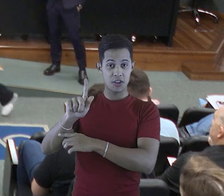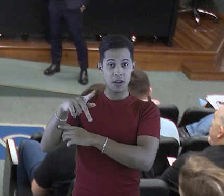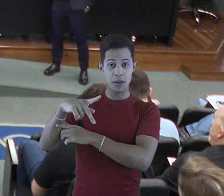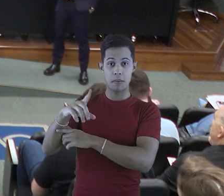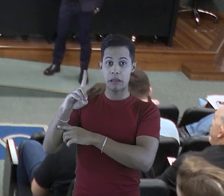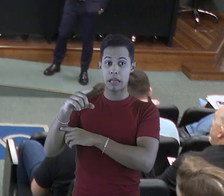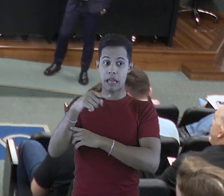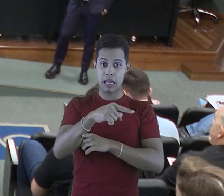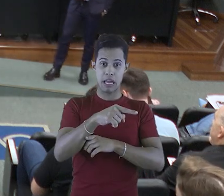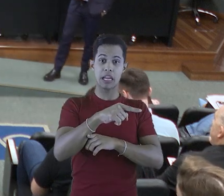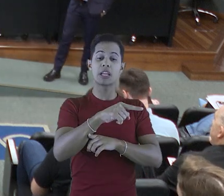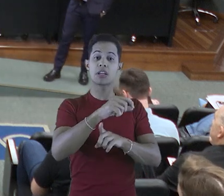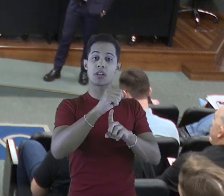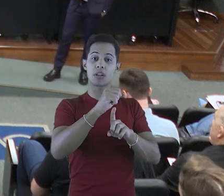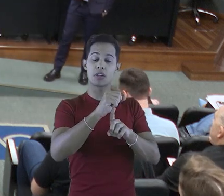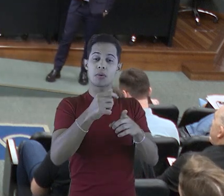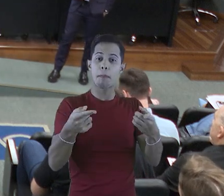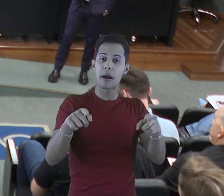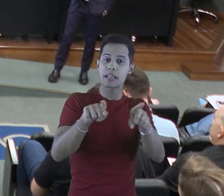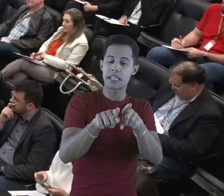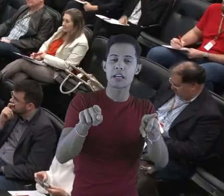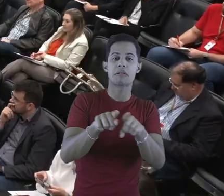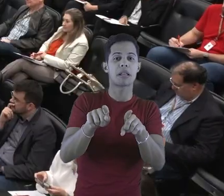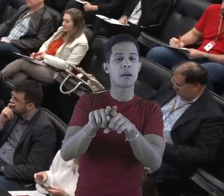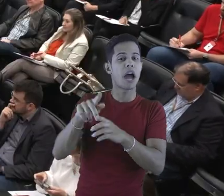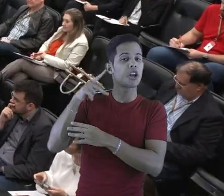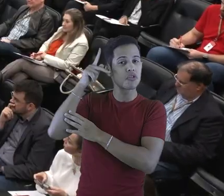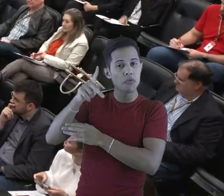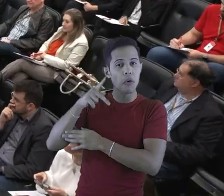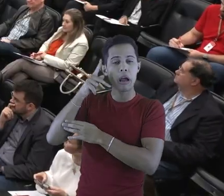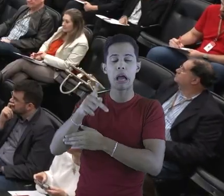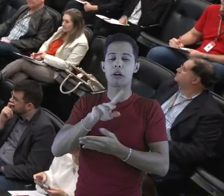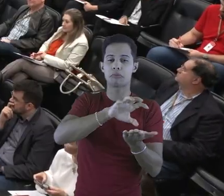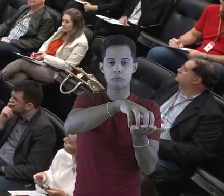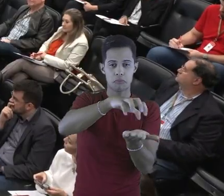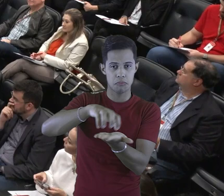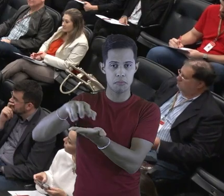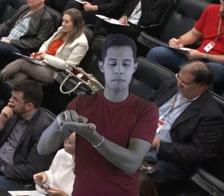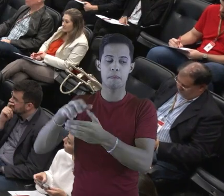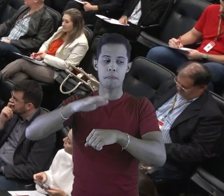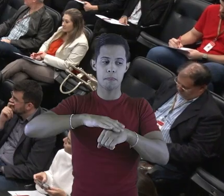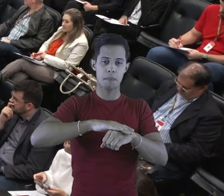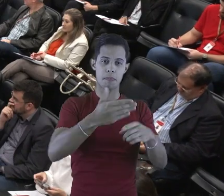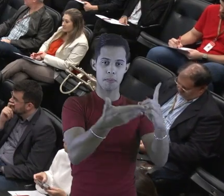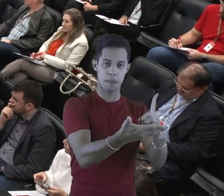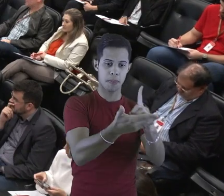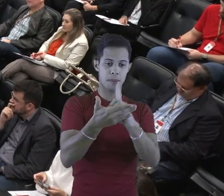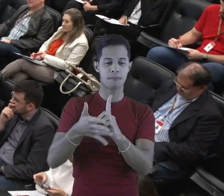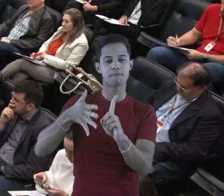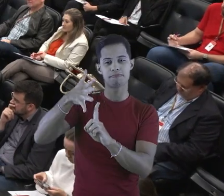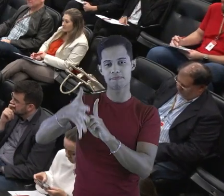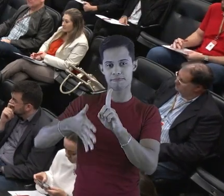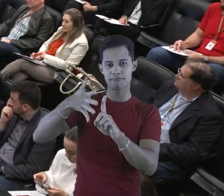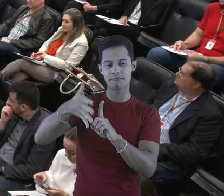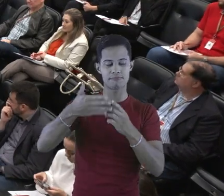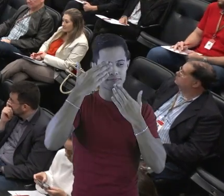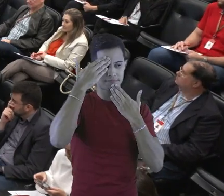sócio e CEO do escritório Pironte Advogados. Com a palavra, Dr. Rodrigo Pironte. Obrigado.